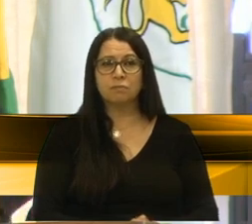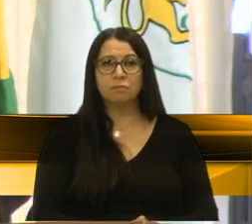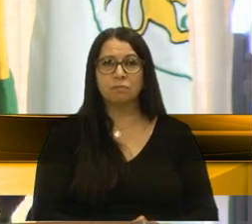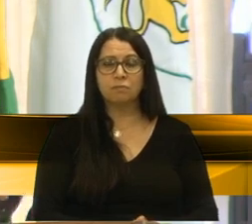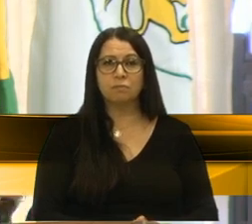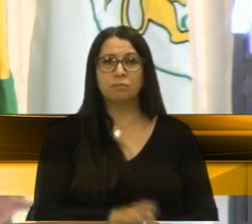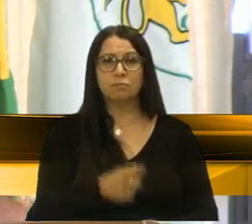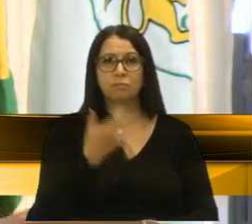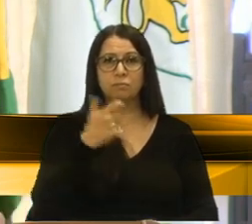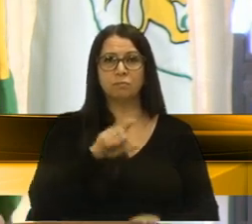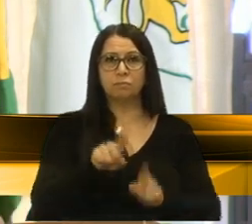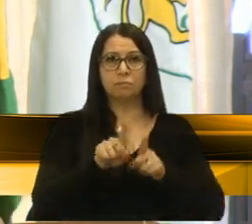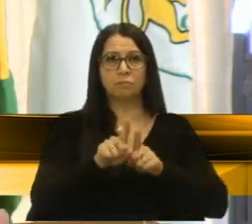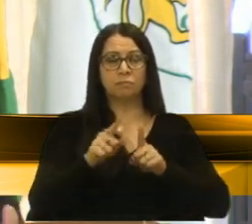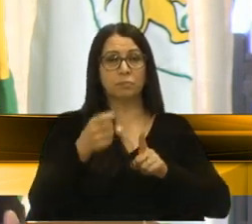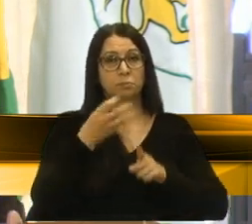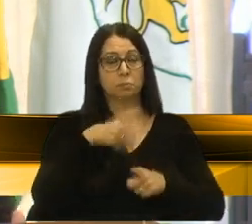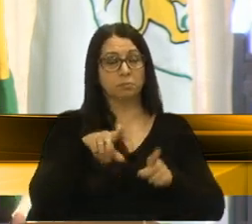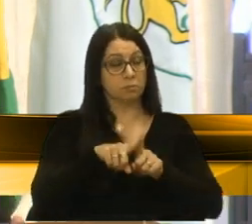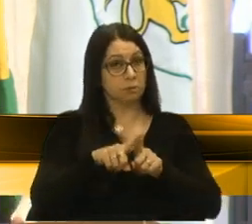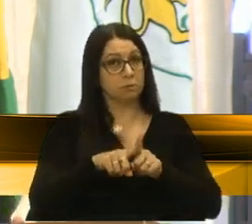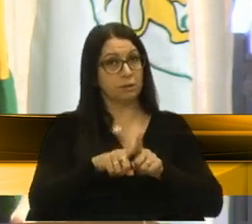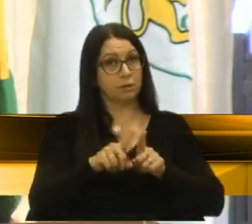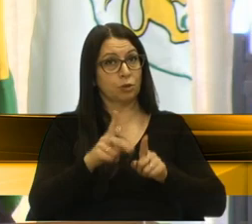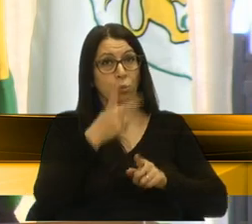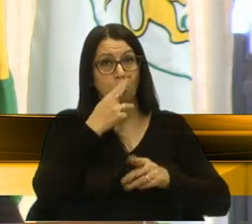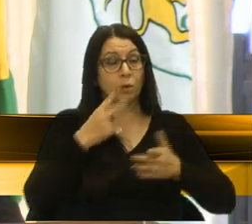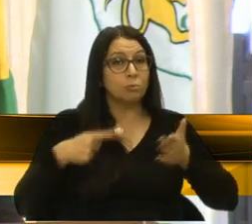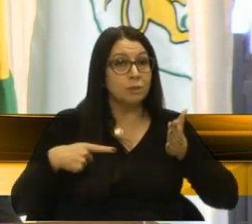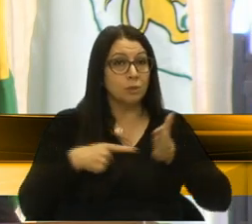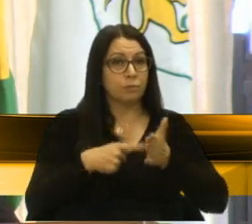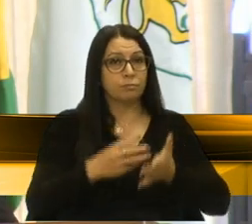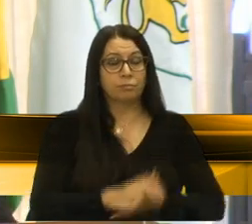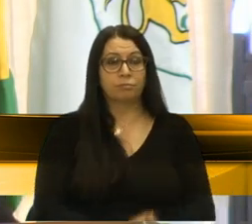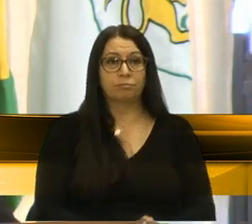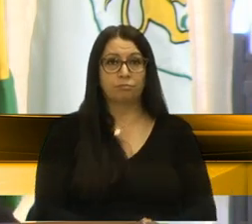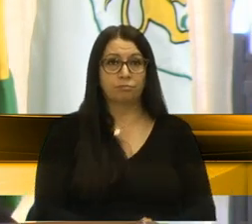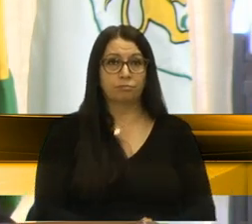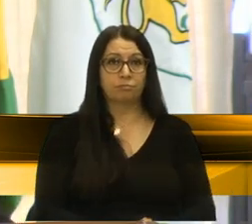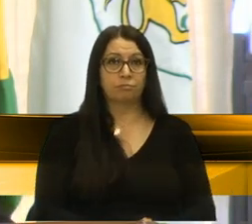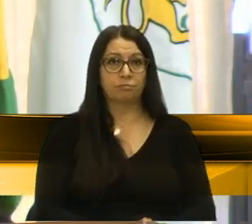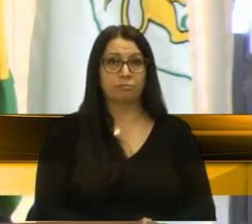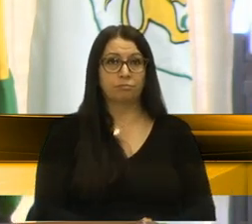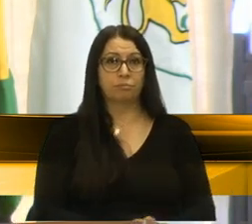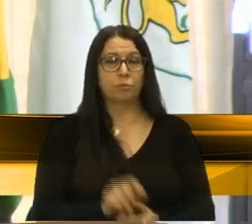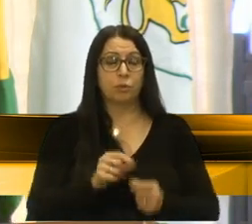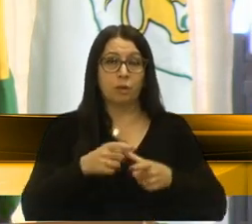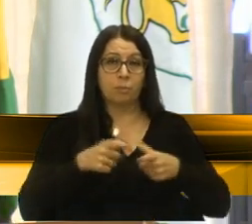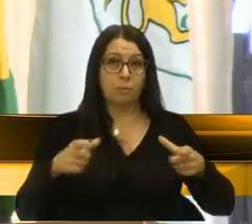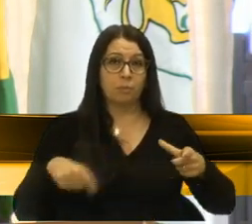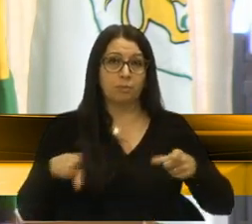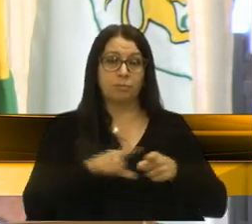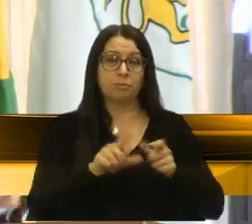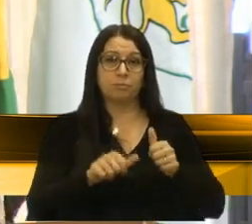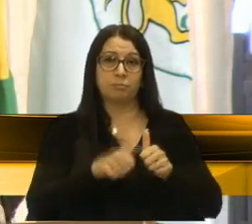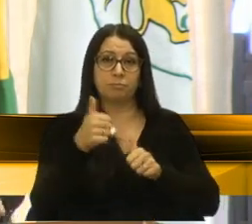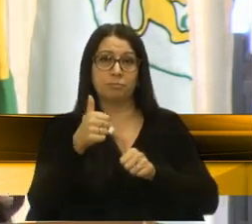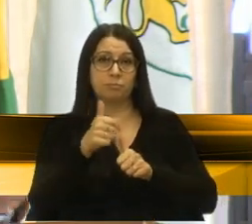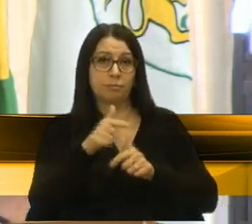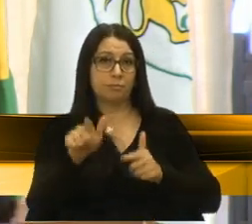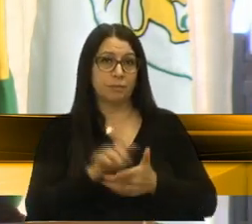que está chegando para mim como denúncias e, pelo visto, está aumentando. Até as primeiras eu não